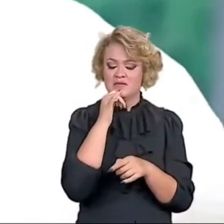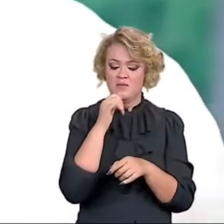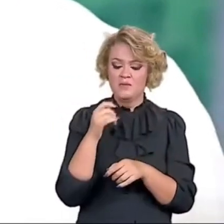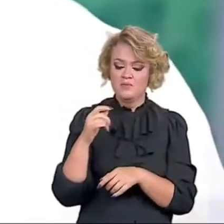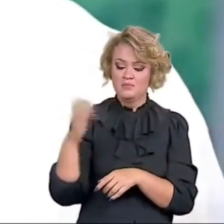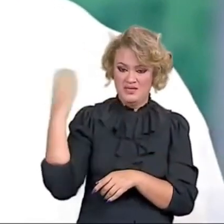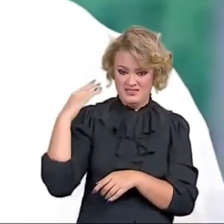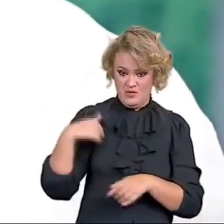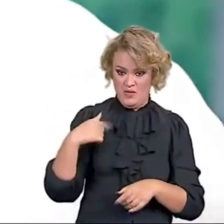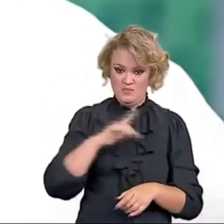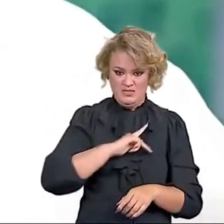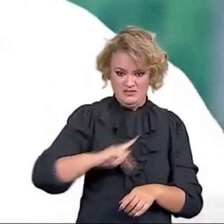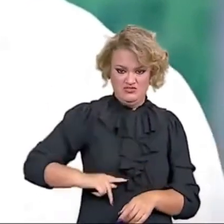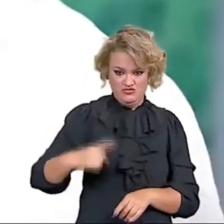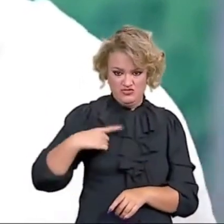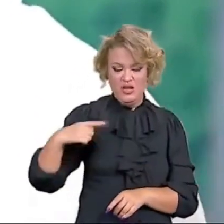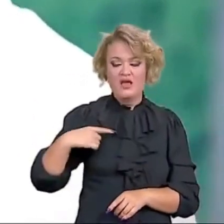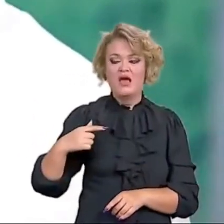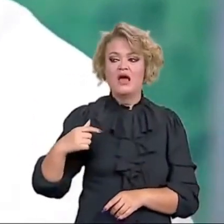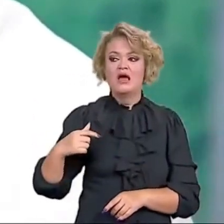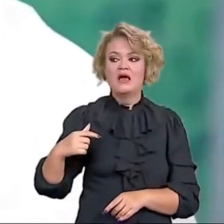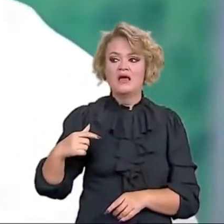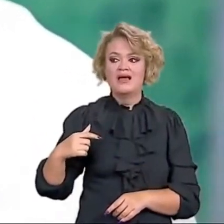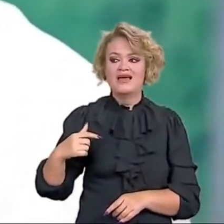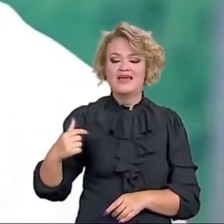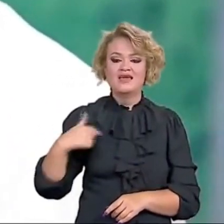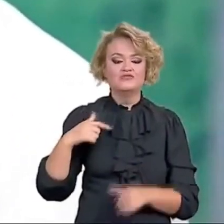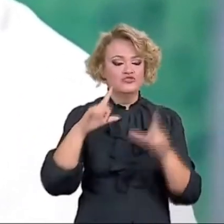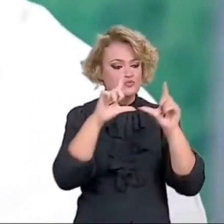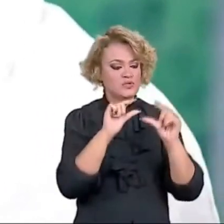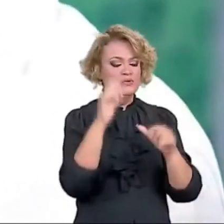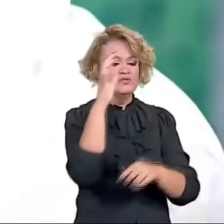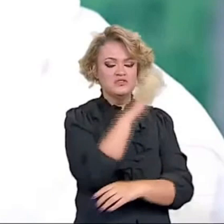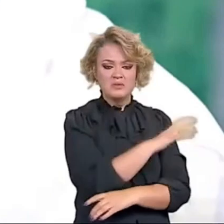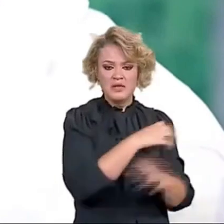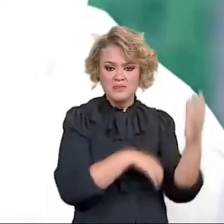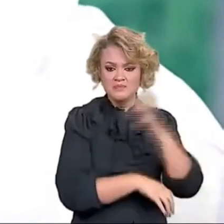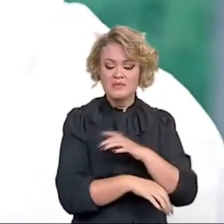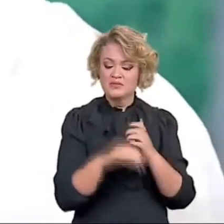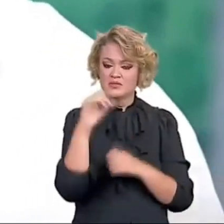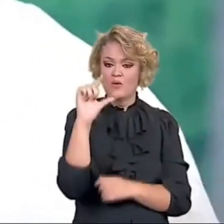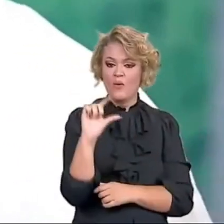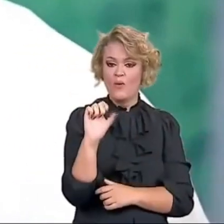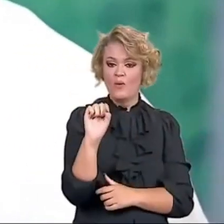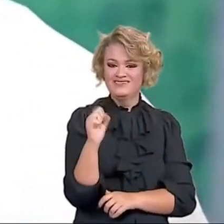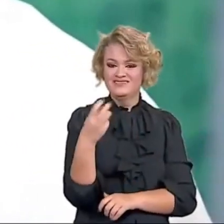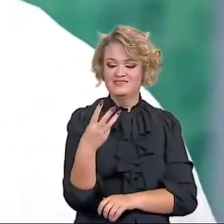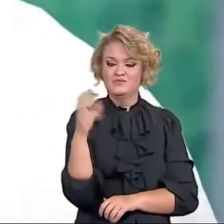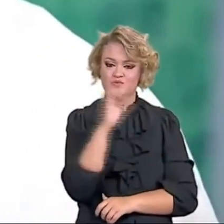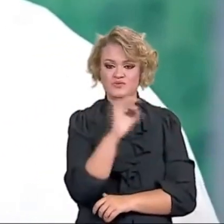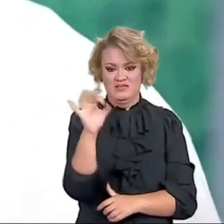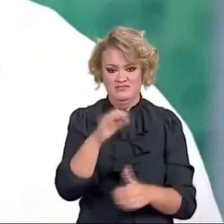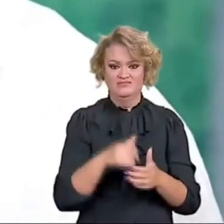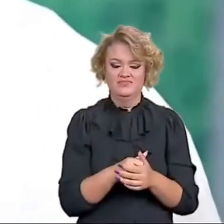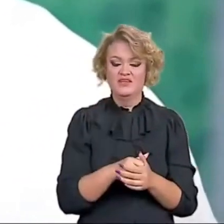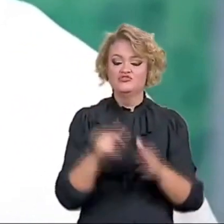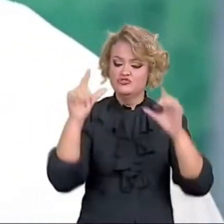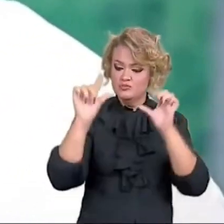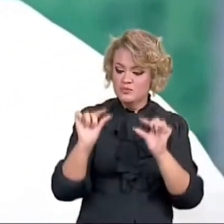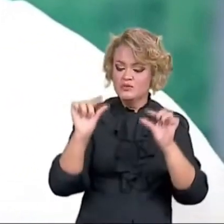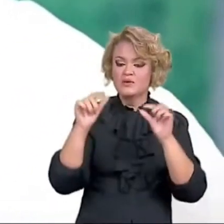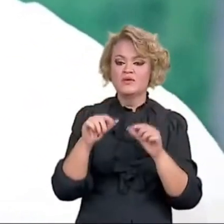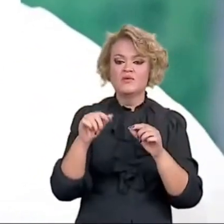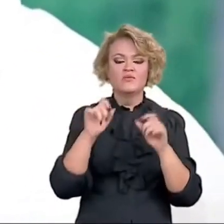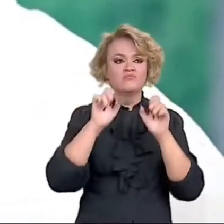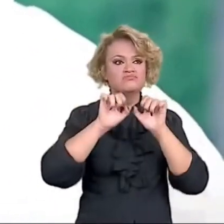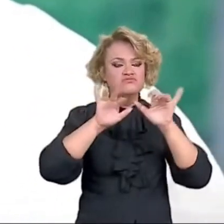a preservar, a diminuir o desmatamento em 83%. A gente reduziu a emissão de gás